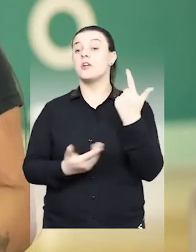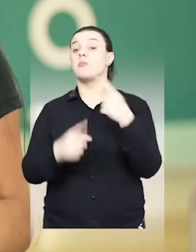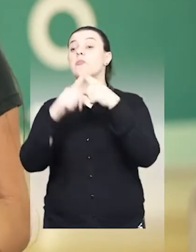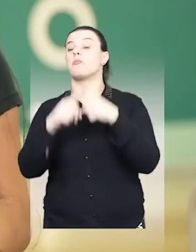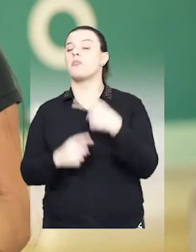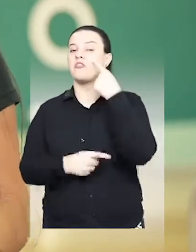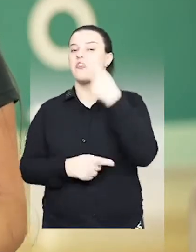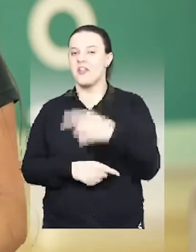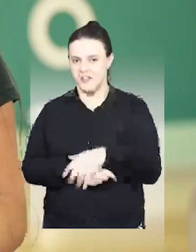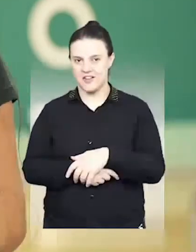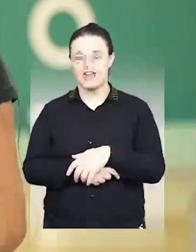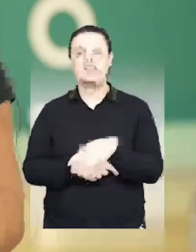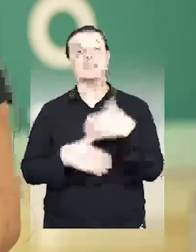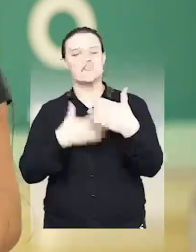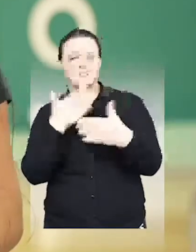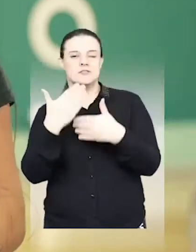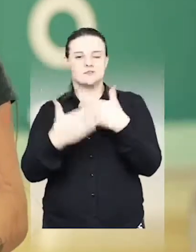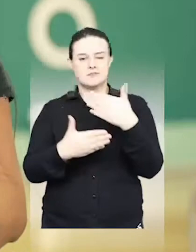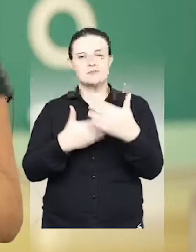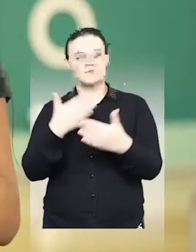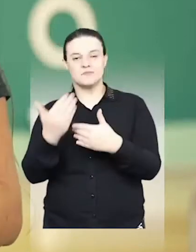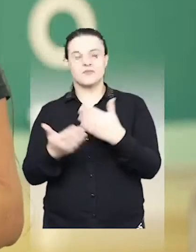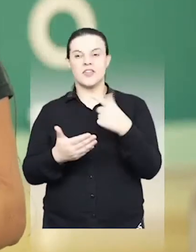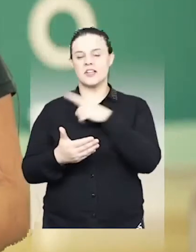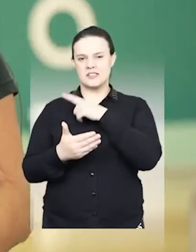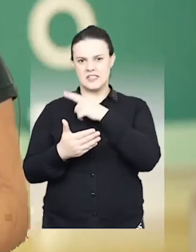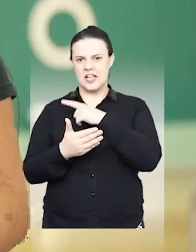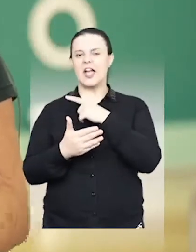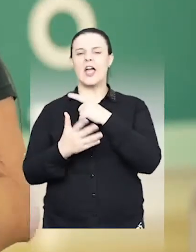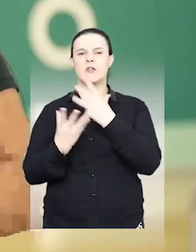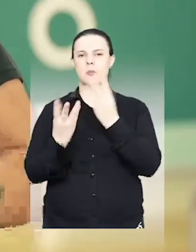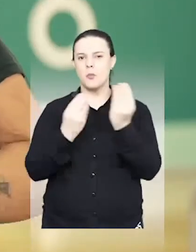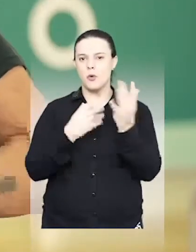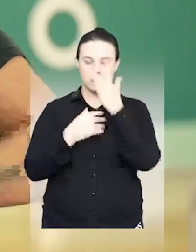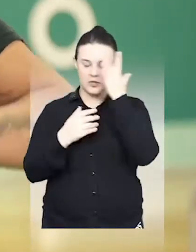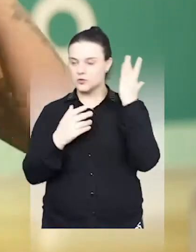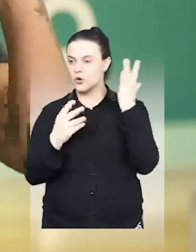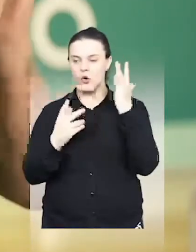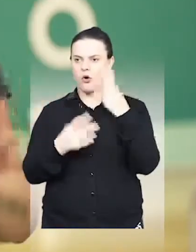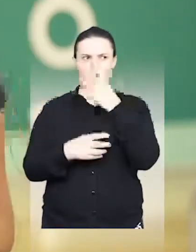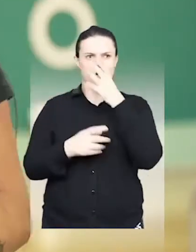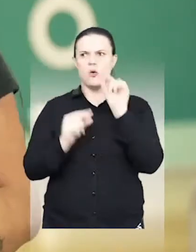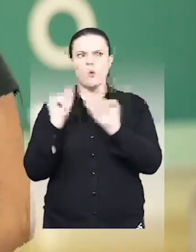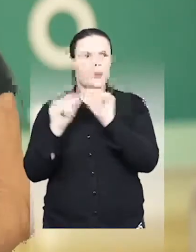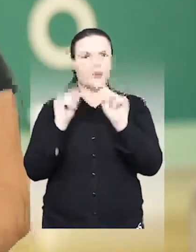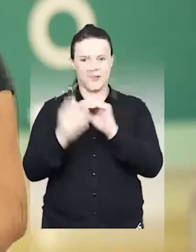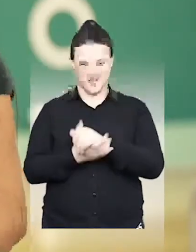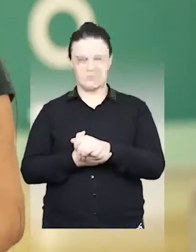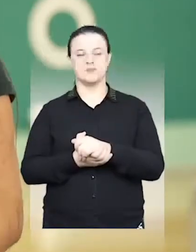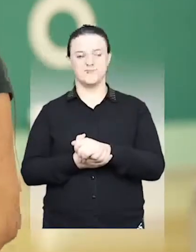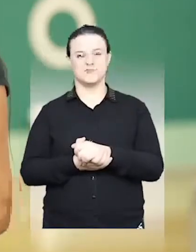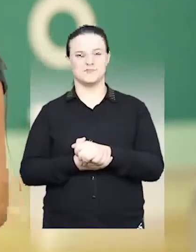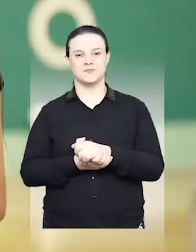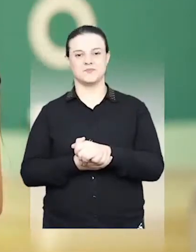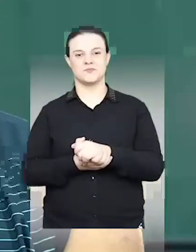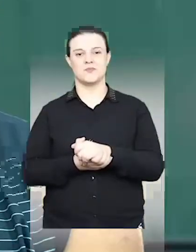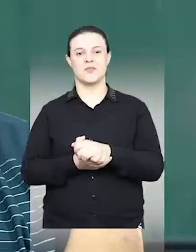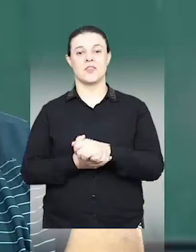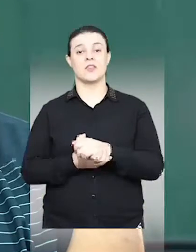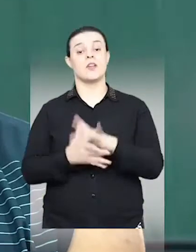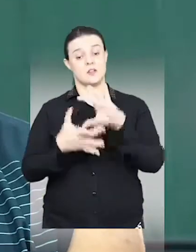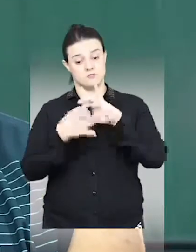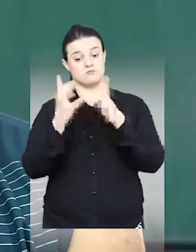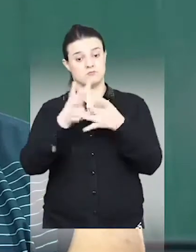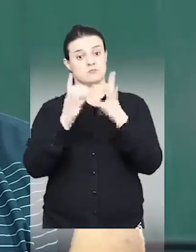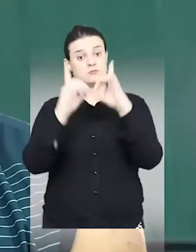dia do campeonato. Então isso foi um boom assim no Ronins, muito marcante. Tá